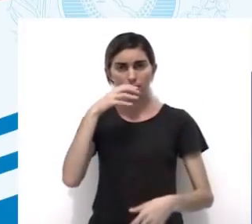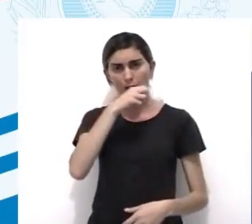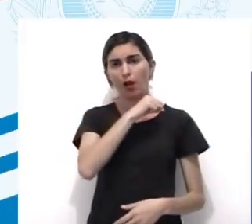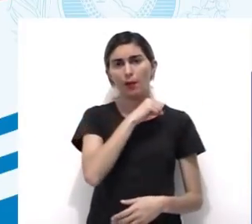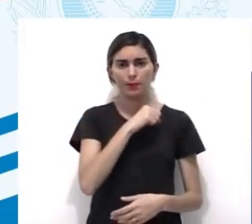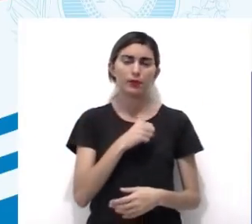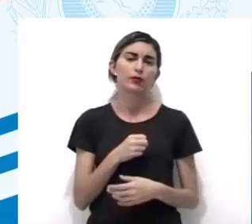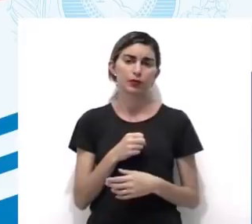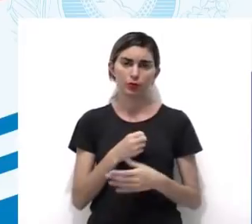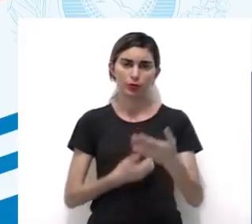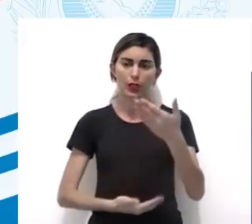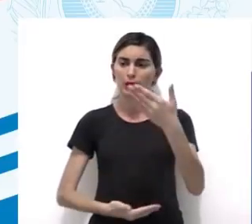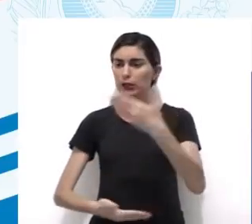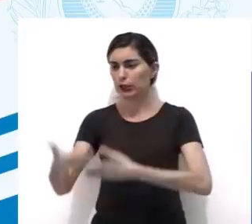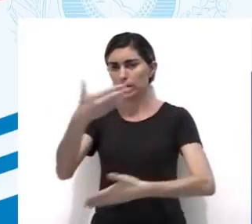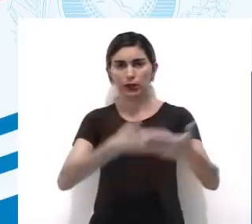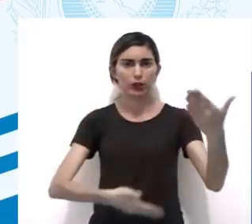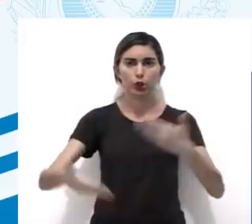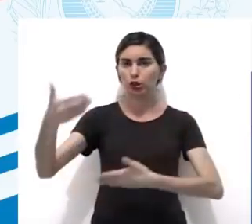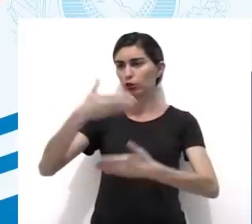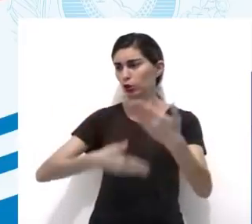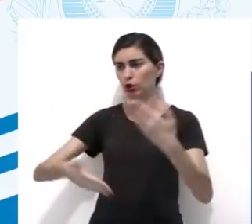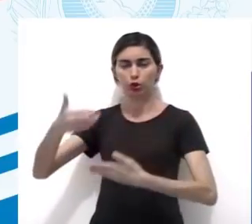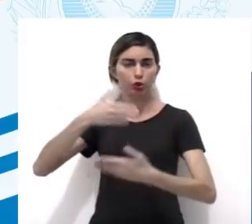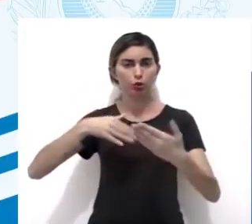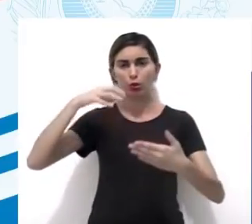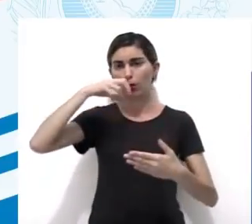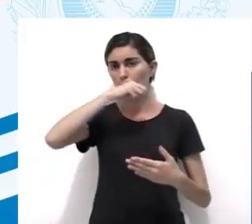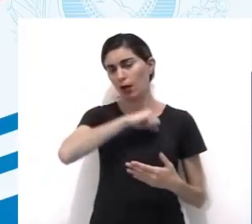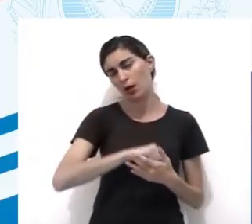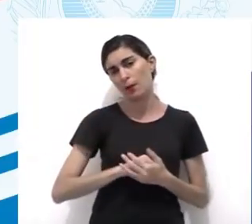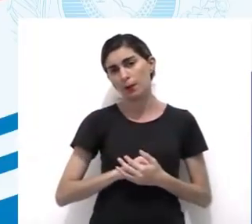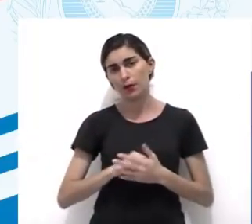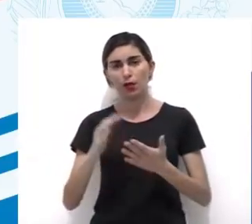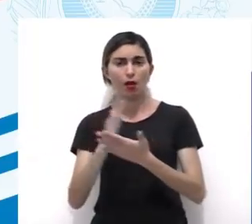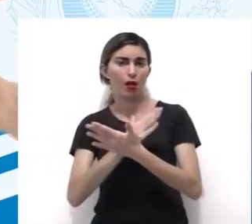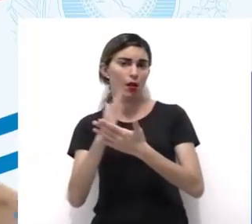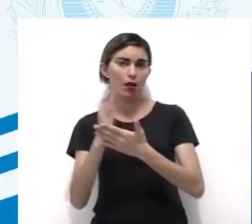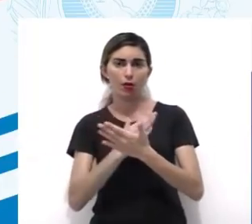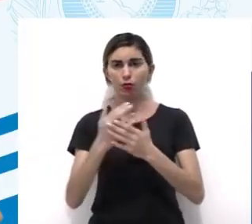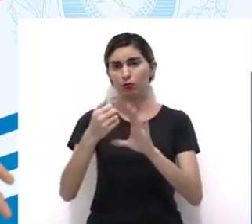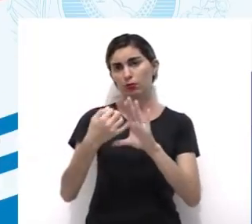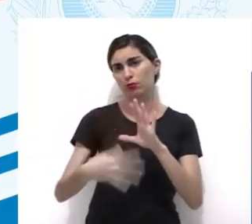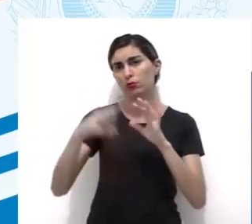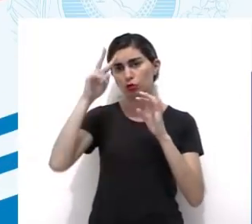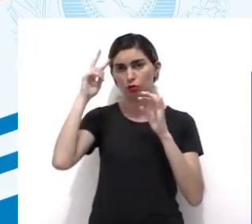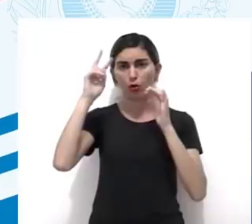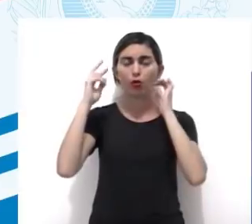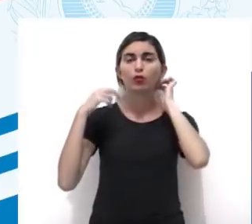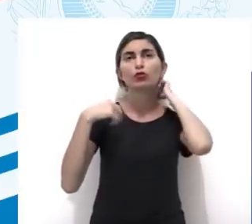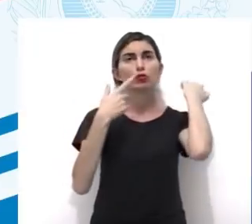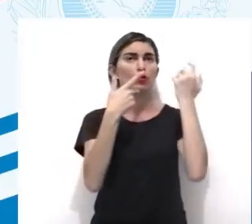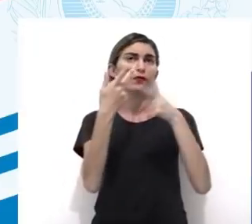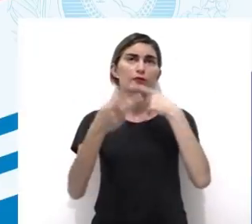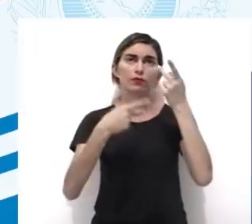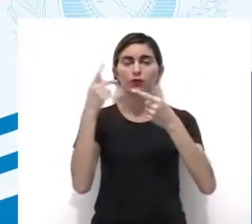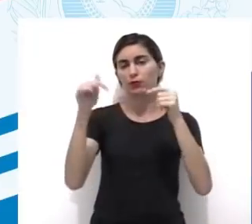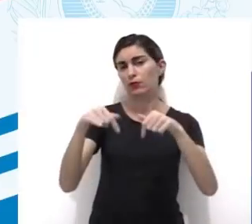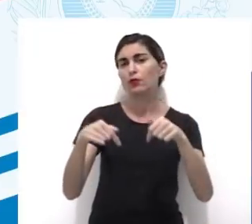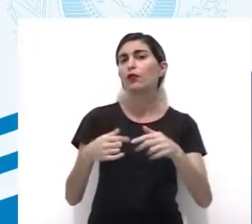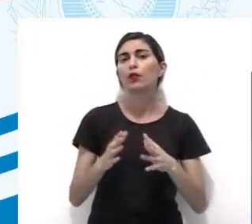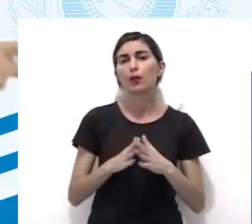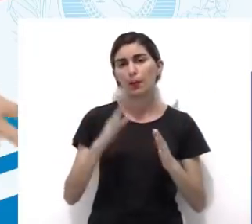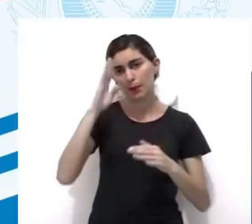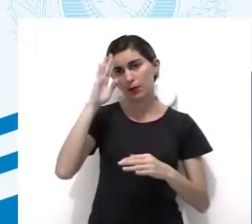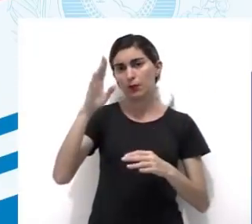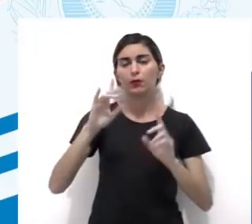rápido, esse fluxo, essa troca, se tornasse um processo mais rápido. Alguns aspectos históricos, como foi falado aí, né,